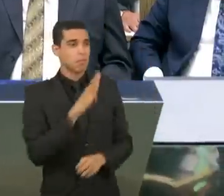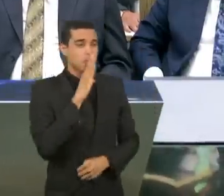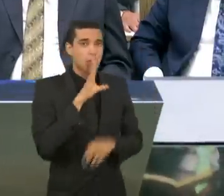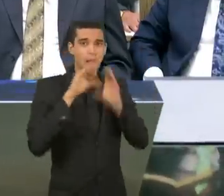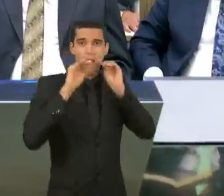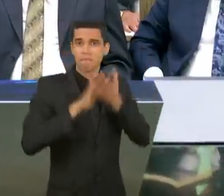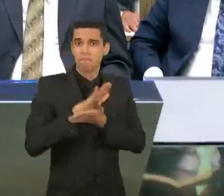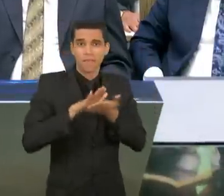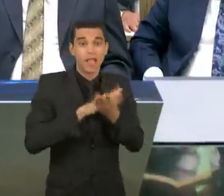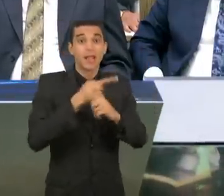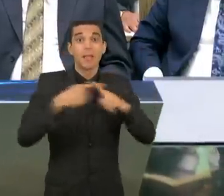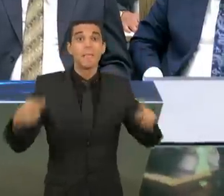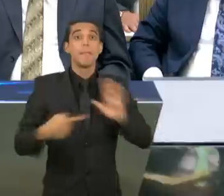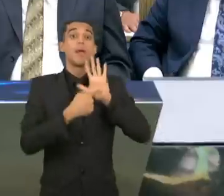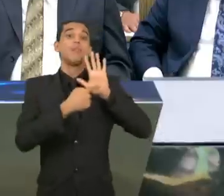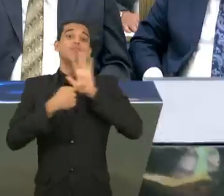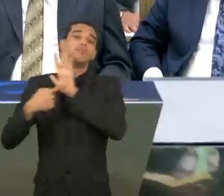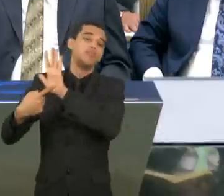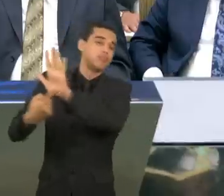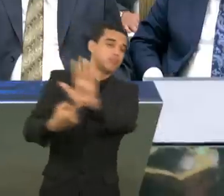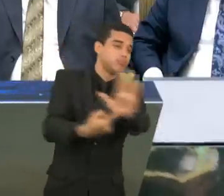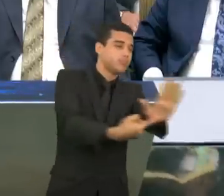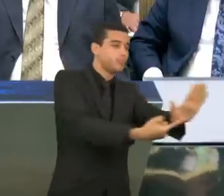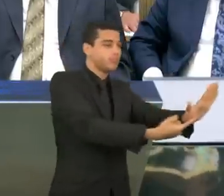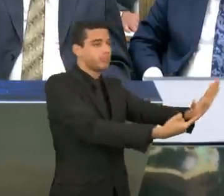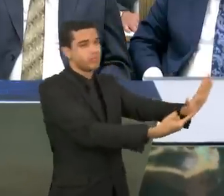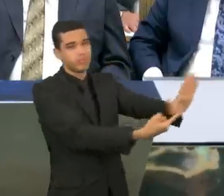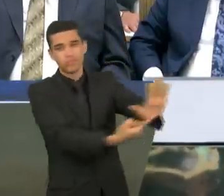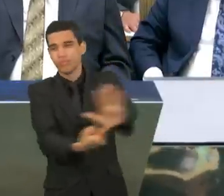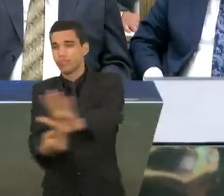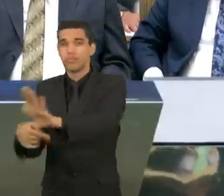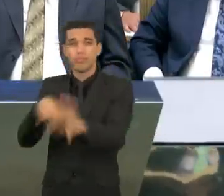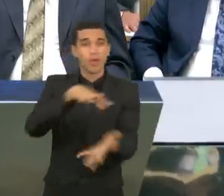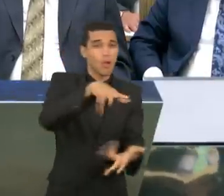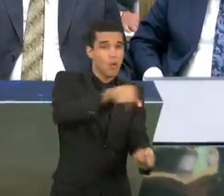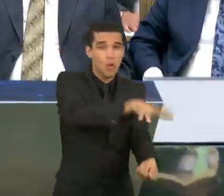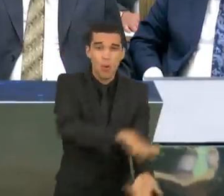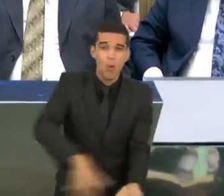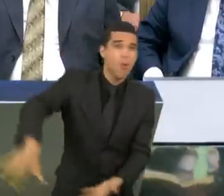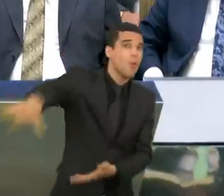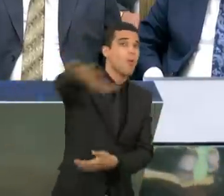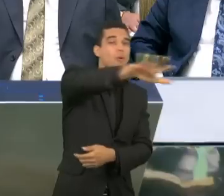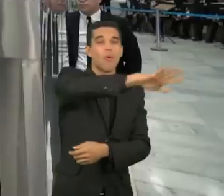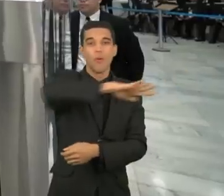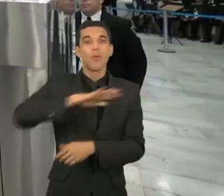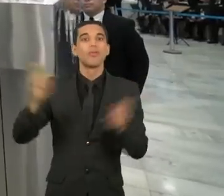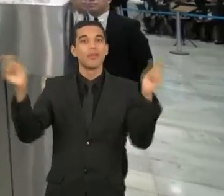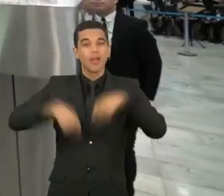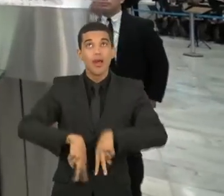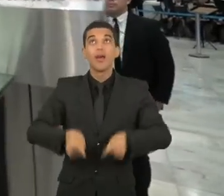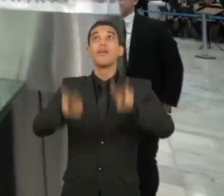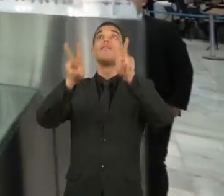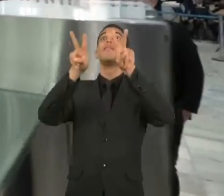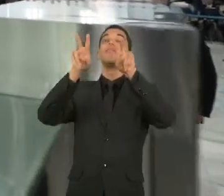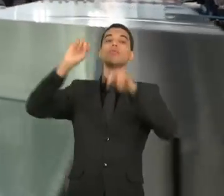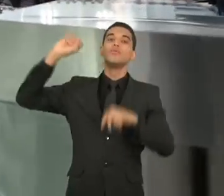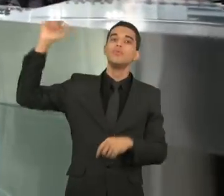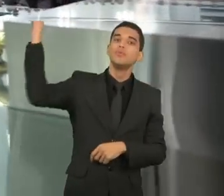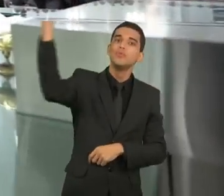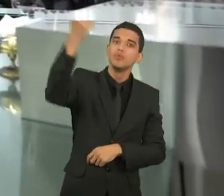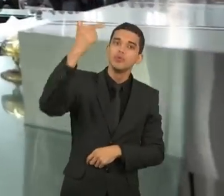as suas palavras até os confins do mundo. Nos céus ele armou uma tenda para o sol. Que, qual é a tenda do